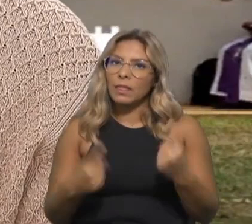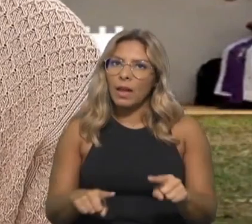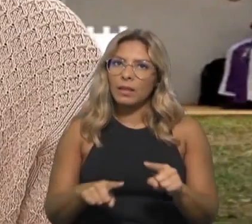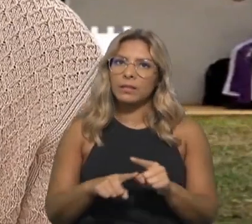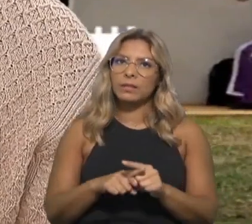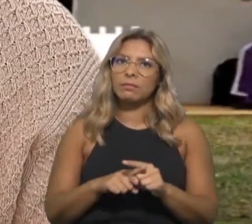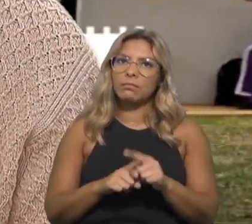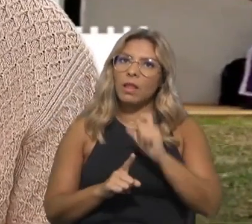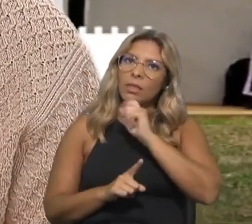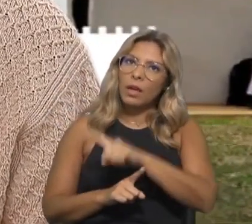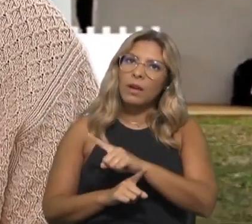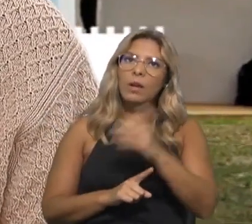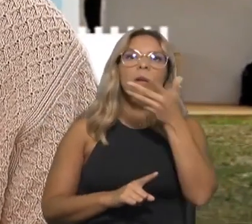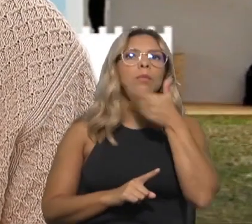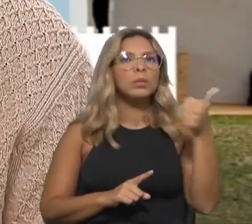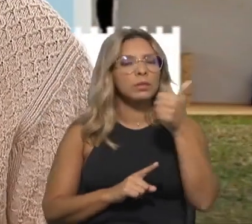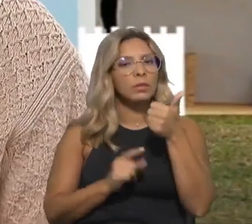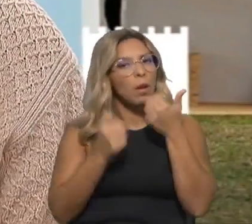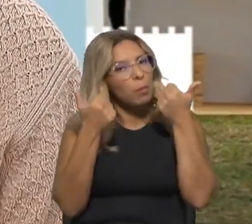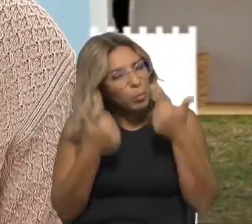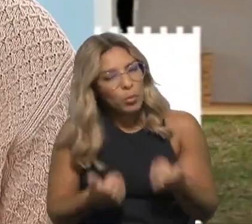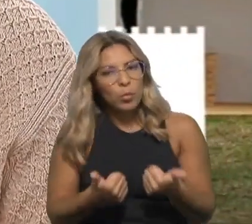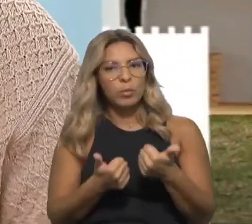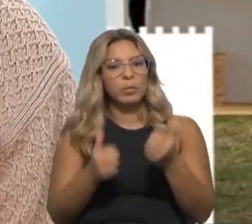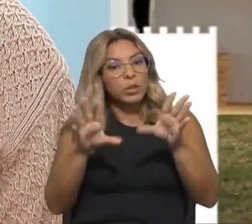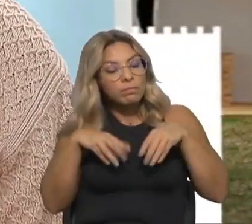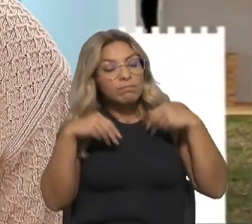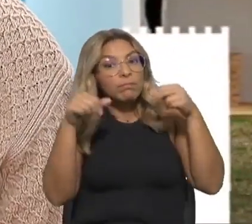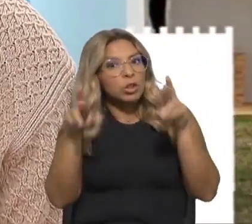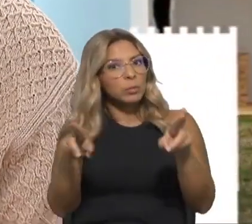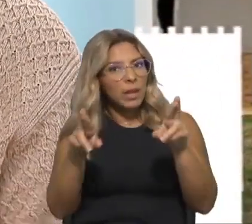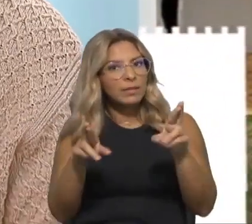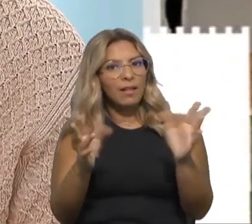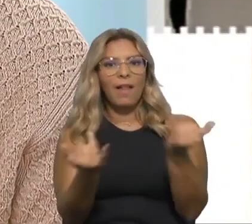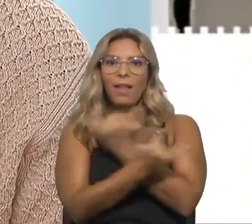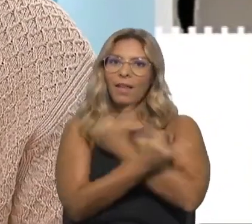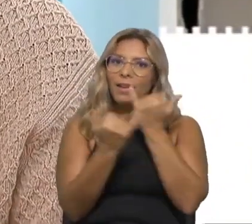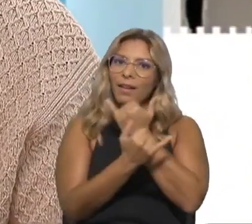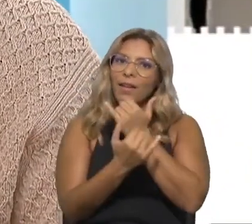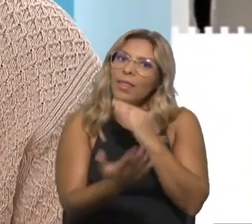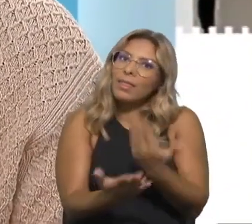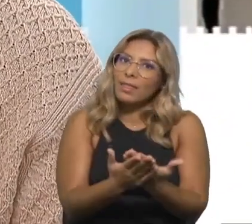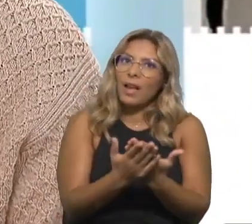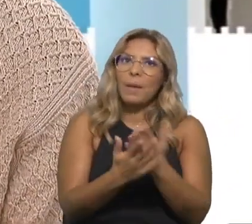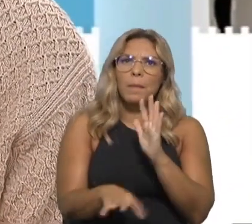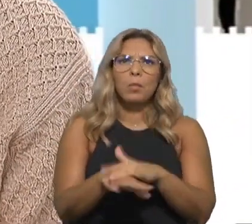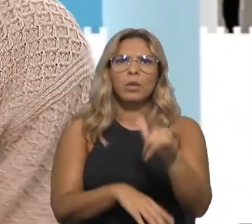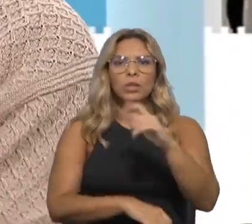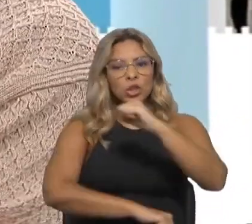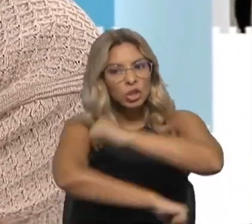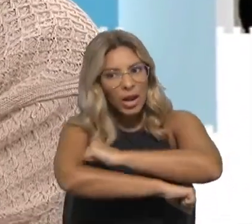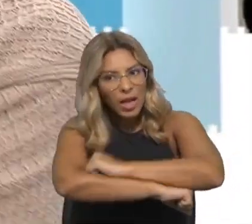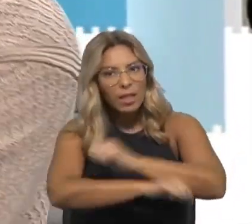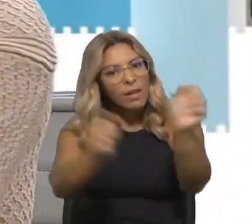retirar e a beleza e a bondade e a esperança e alegria que daí podem vir por isso aqui é uma janela do Bom